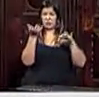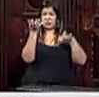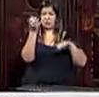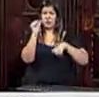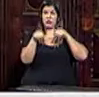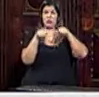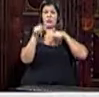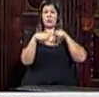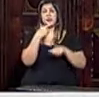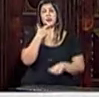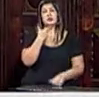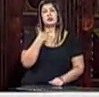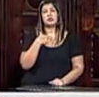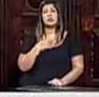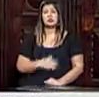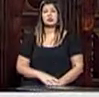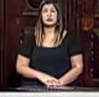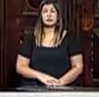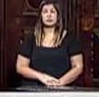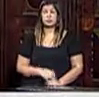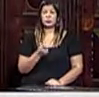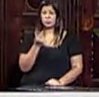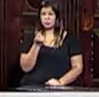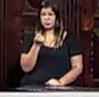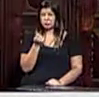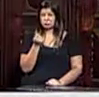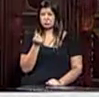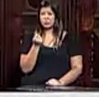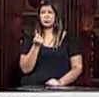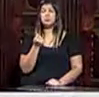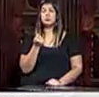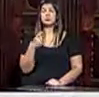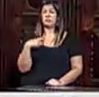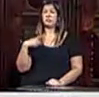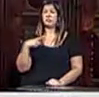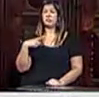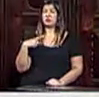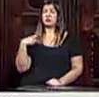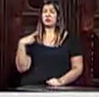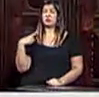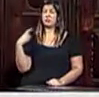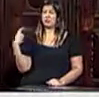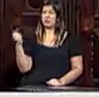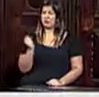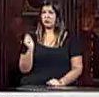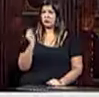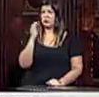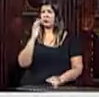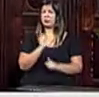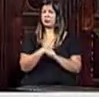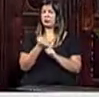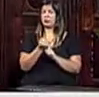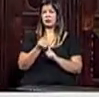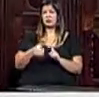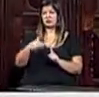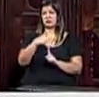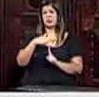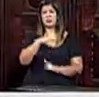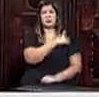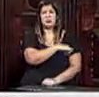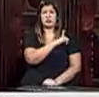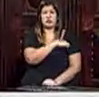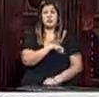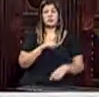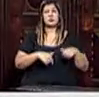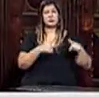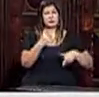reformas desejadas. O custo tem sido muito caro para a sociedade fluminense, para o